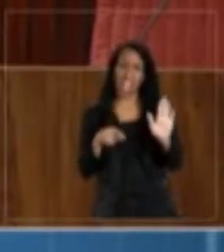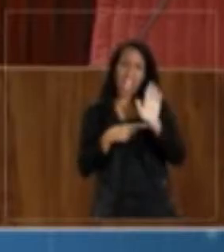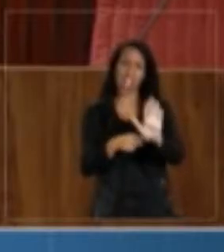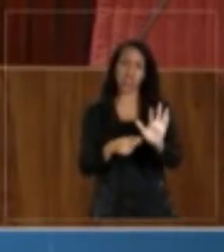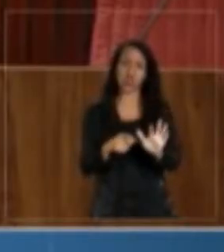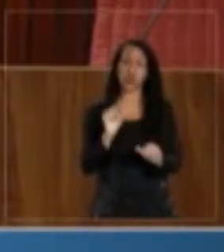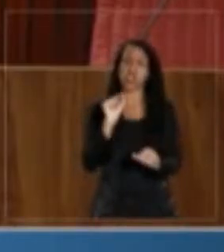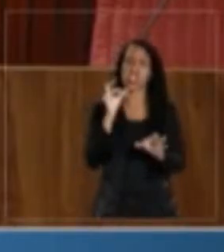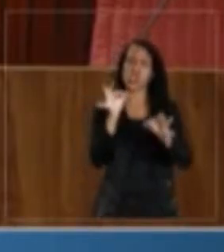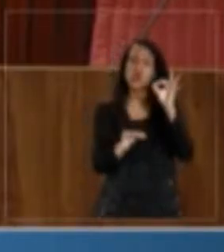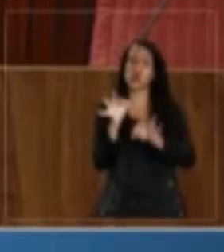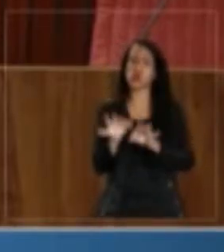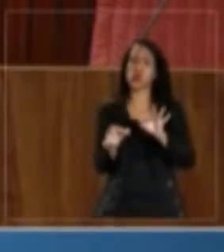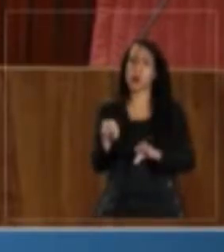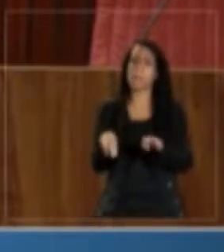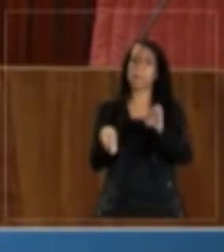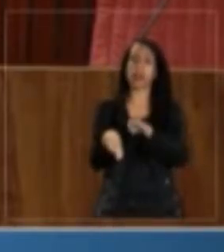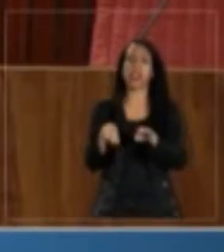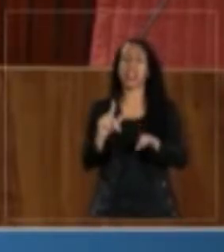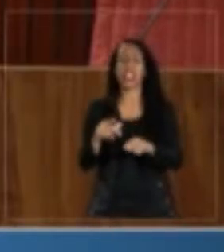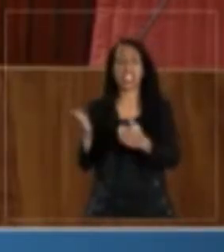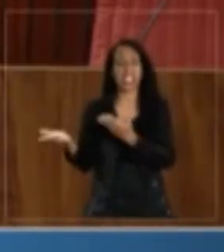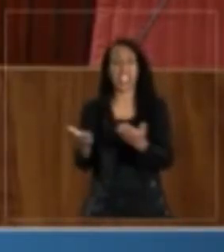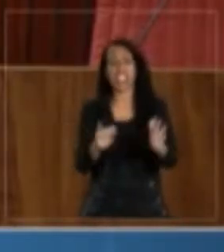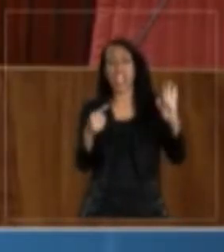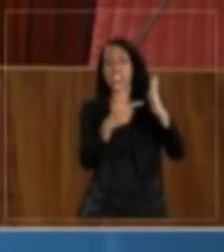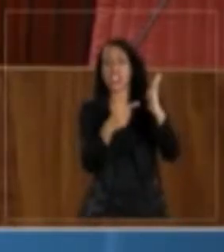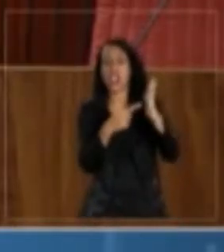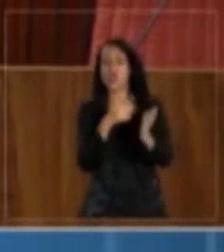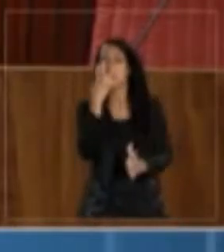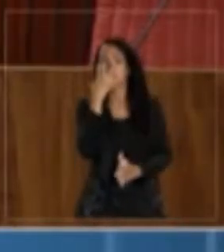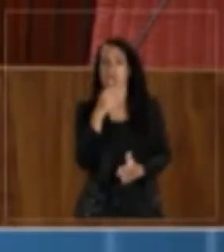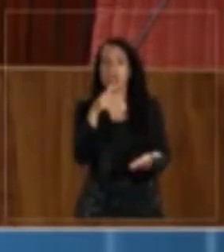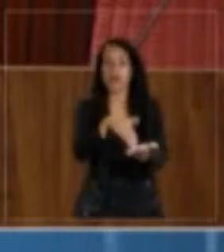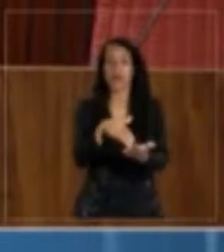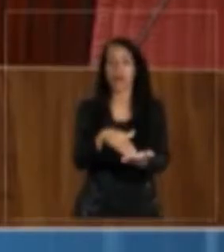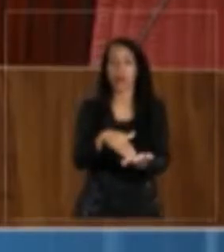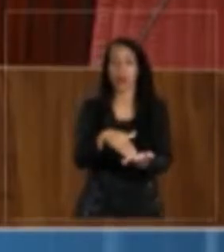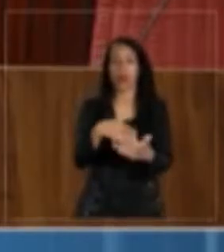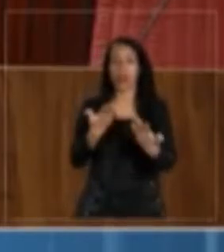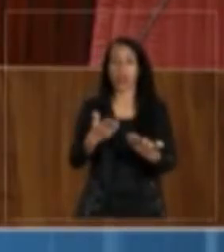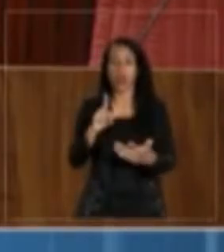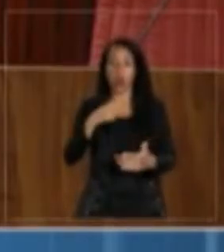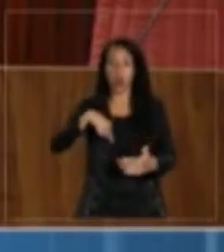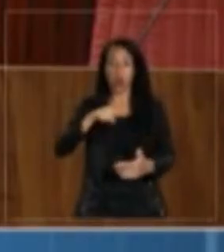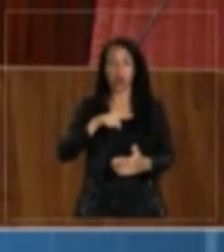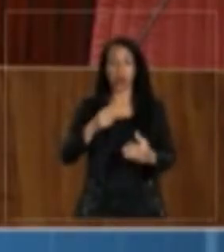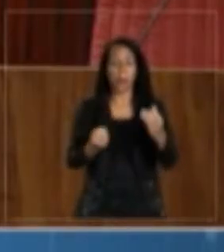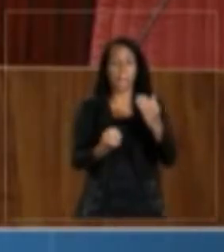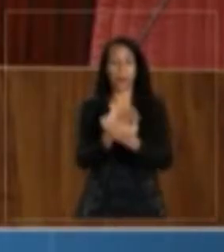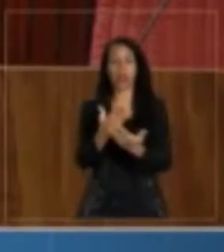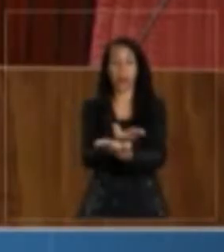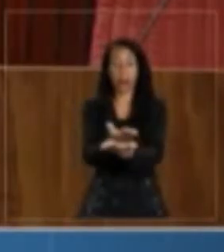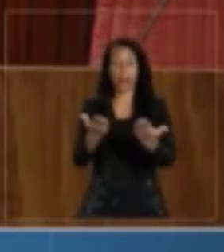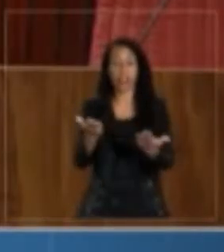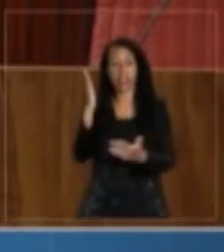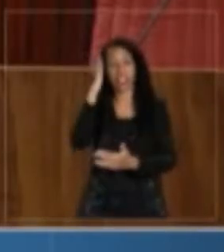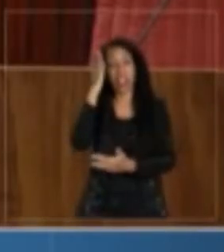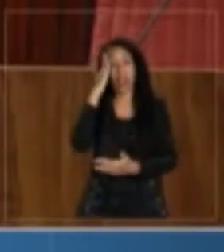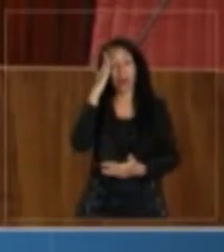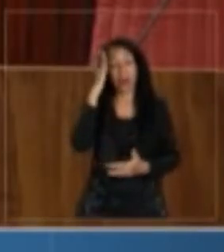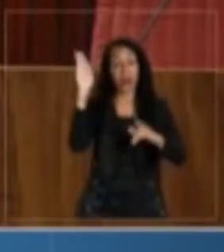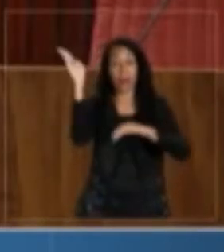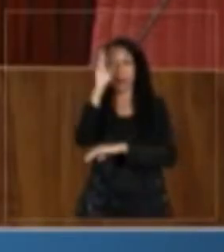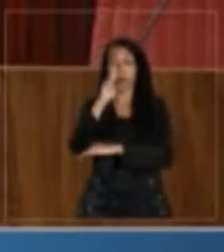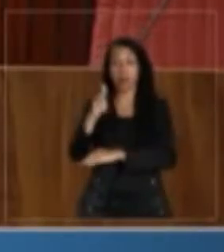votos dos ministros do Supremo Tribunal Federal, que são os ministros que estão votando hoje, de como eles vão se comportar